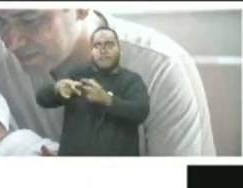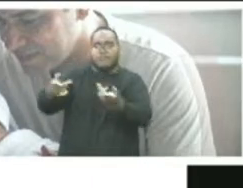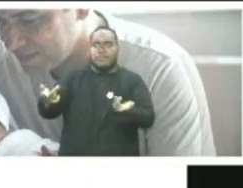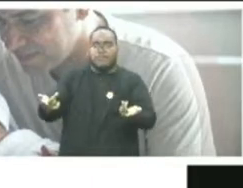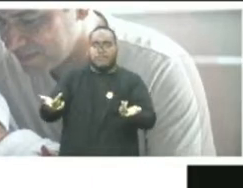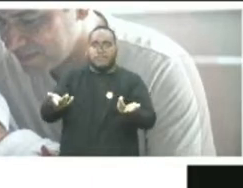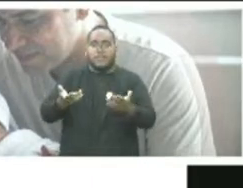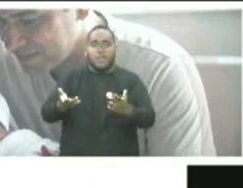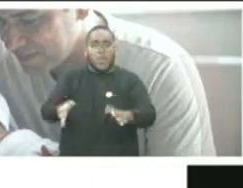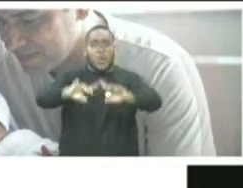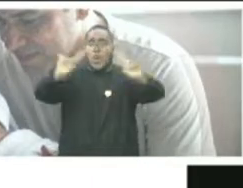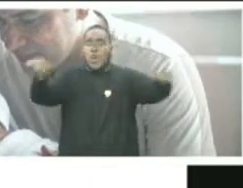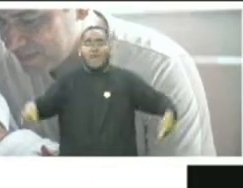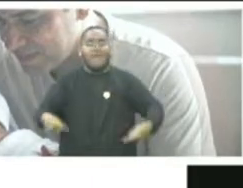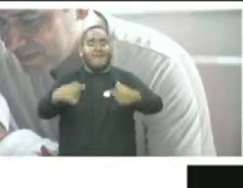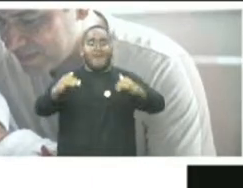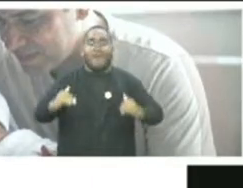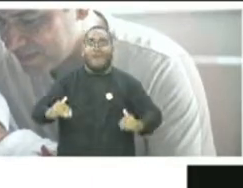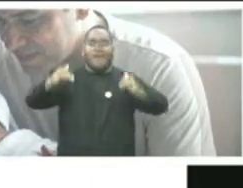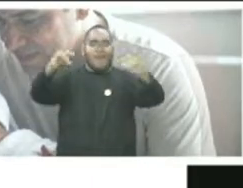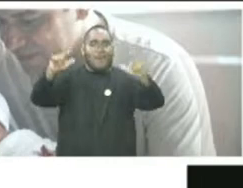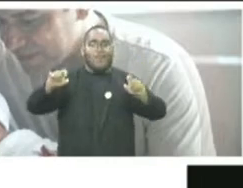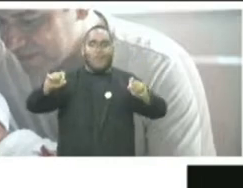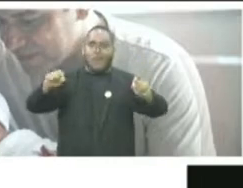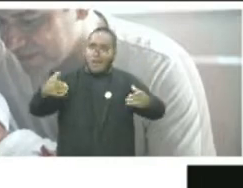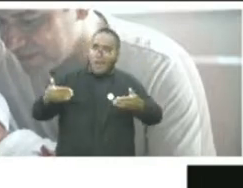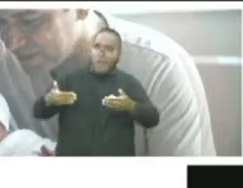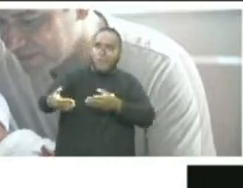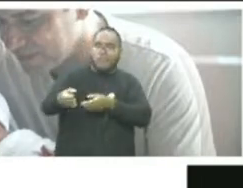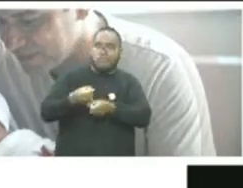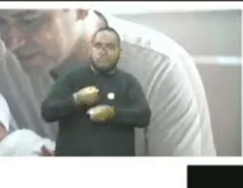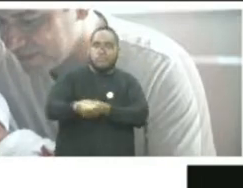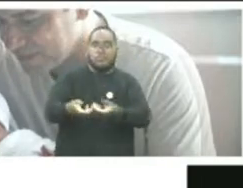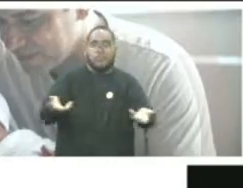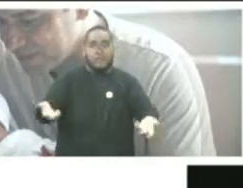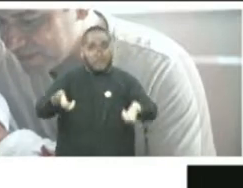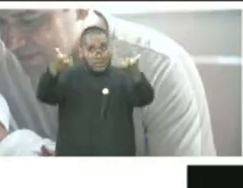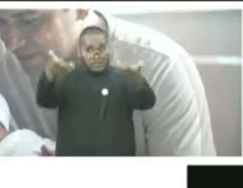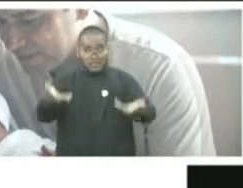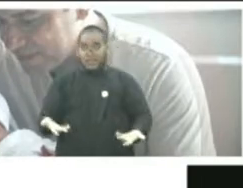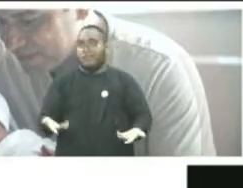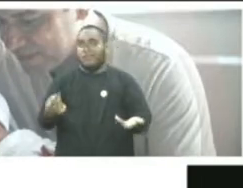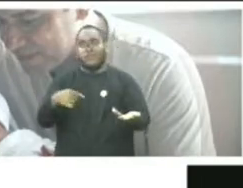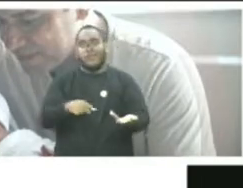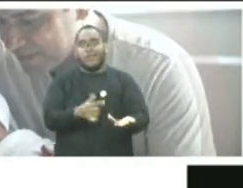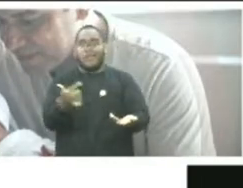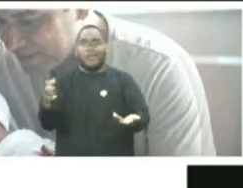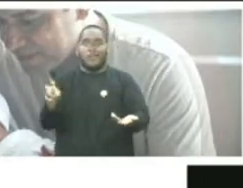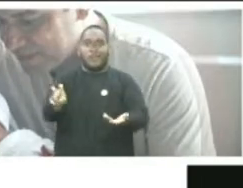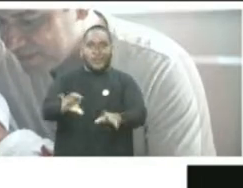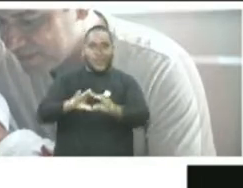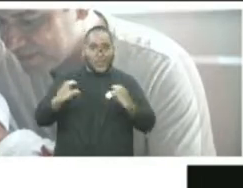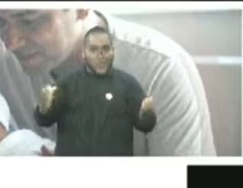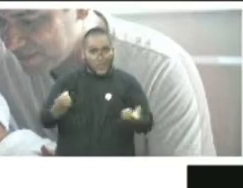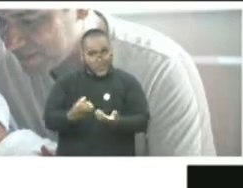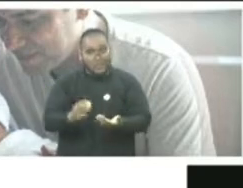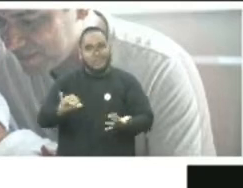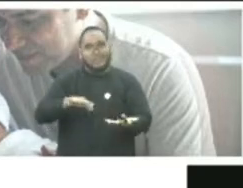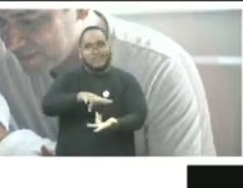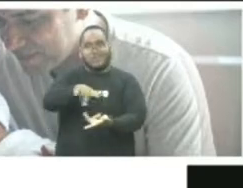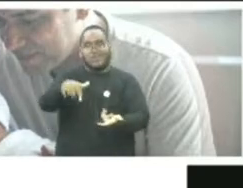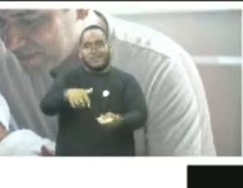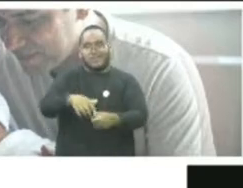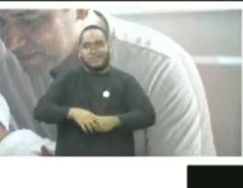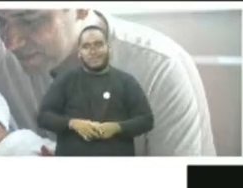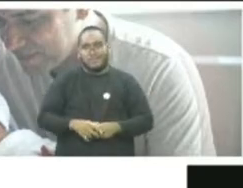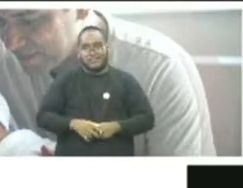os próximos anos? É o que nós queremos trazer no nosso 15º Congresso Internacional. Nós